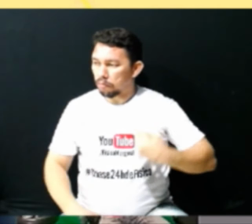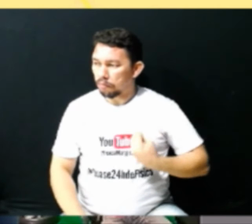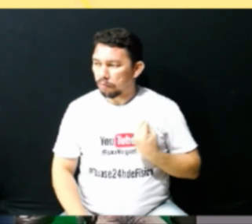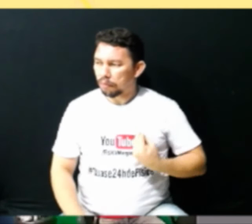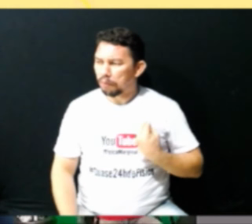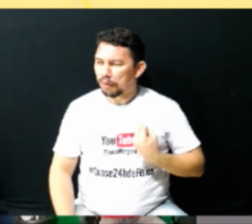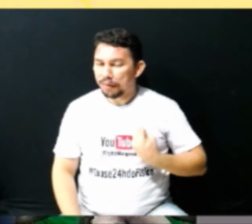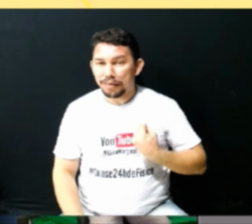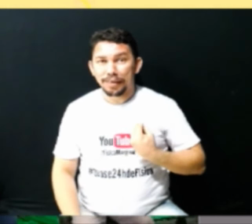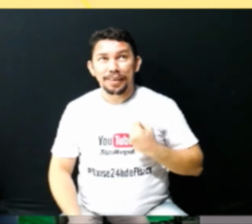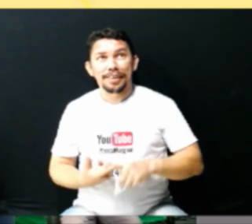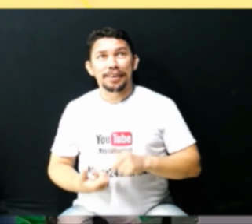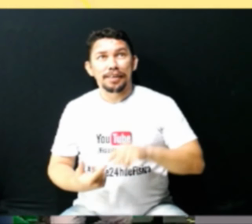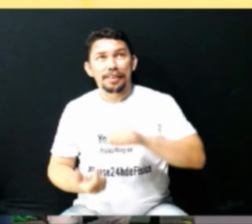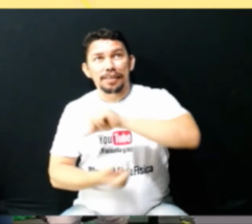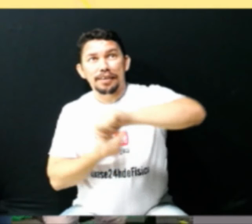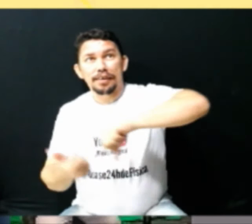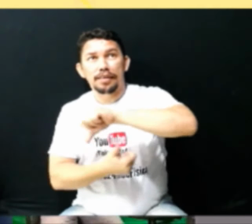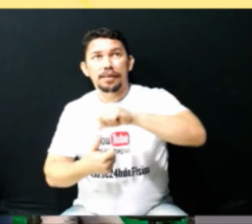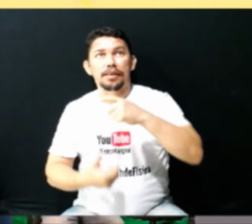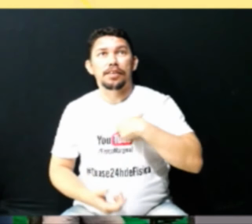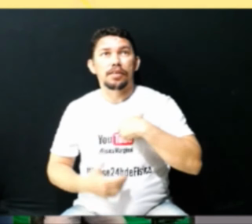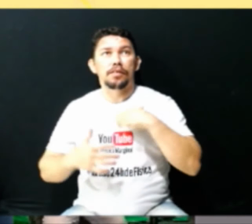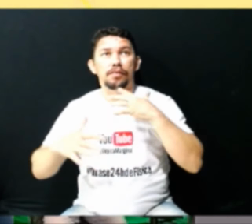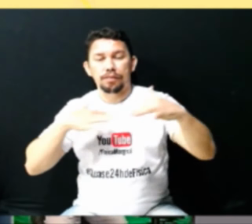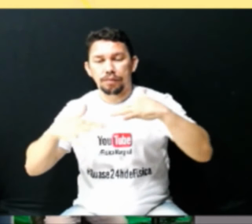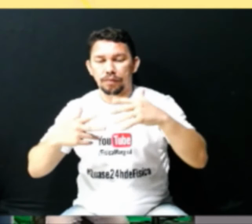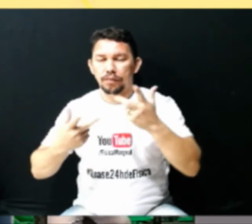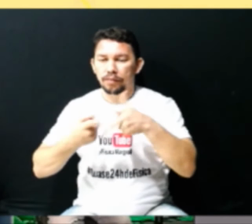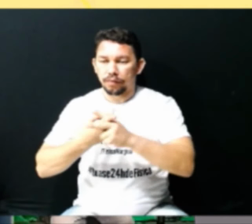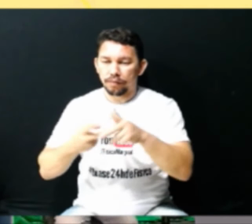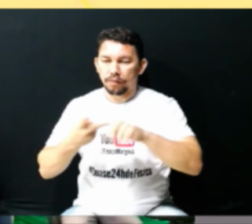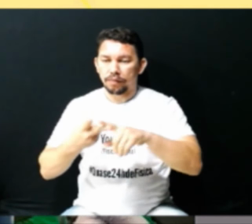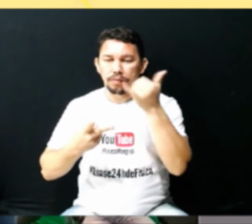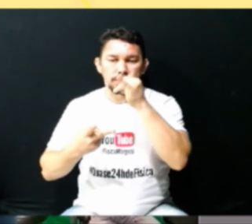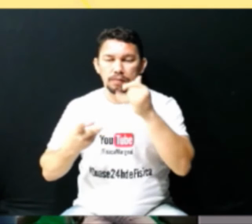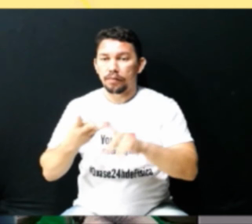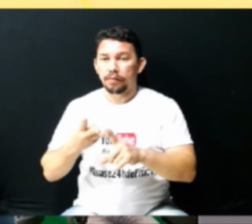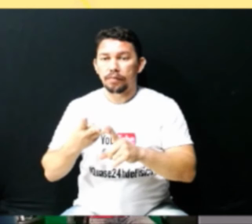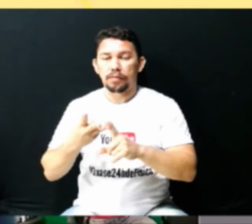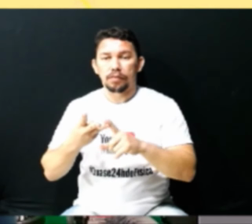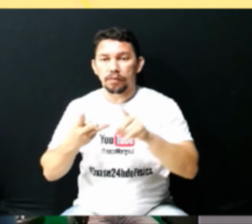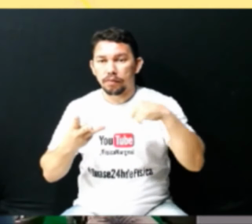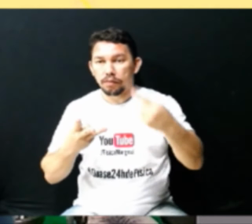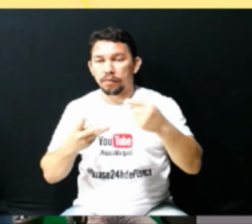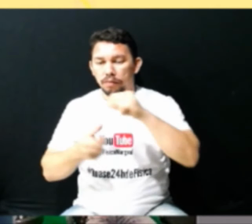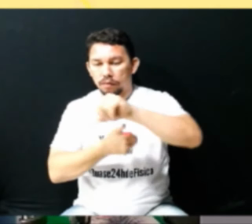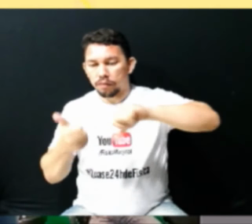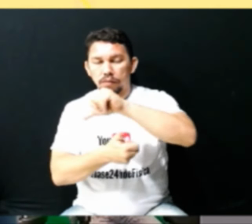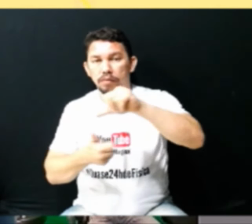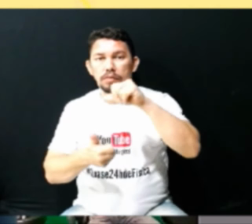seria a transformação? Energia mecânica, energia elétrica, na sequência transformando em